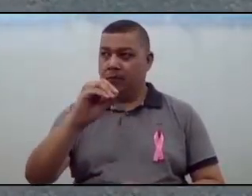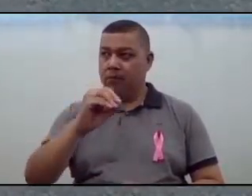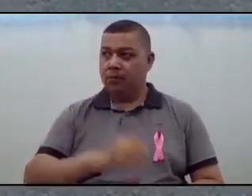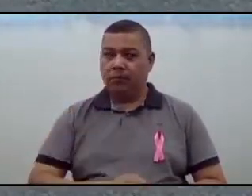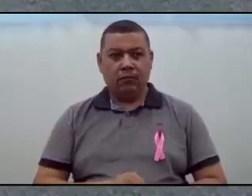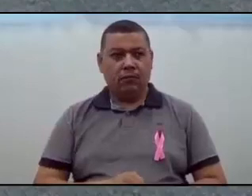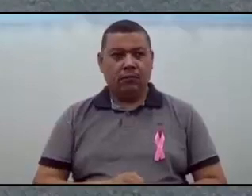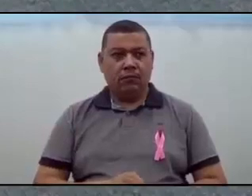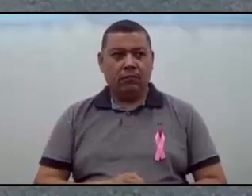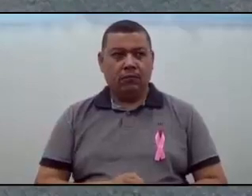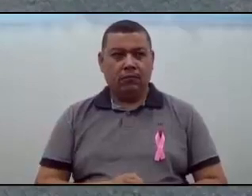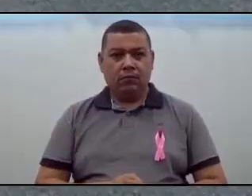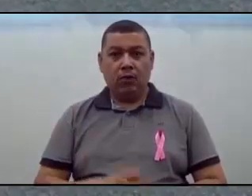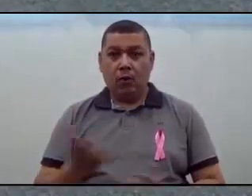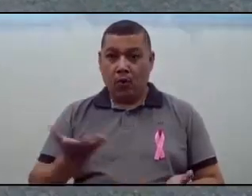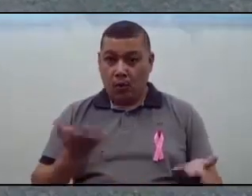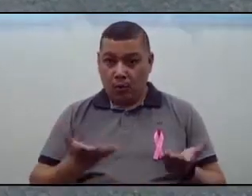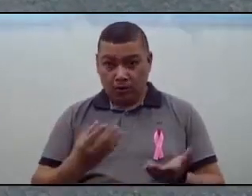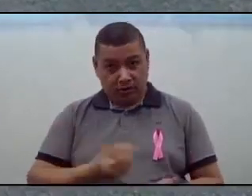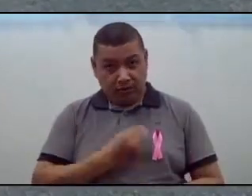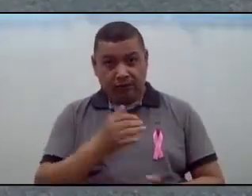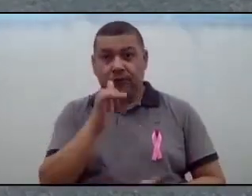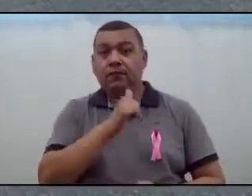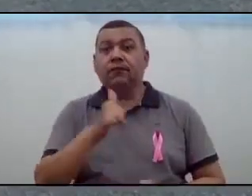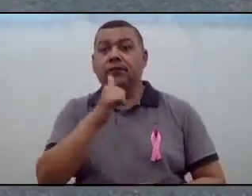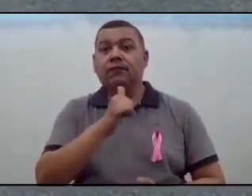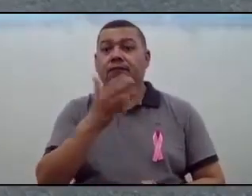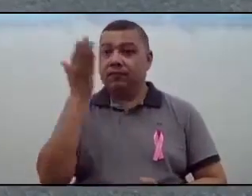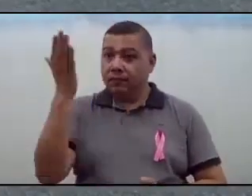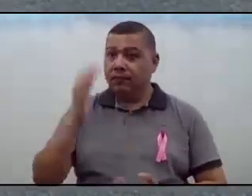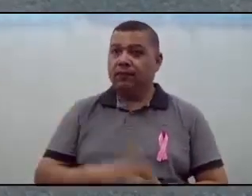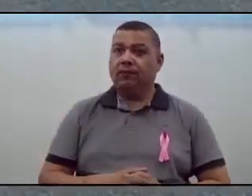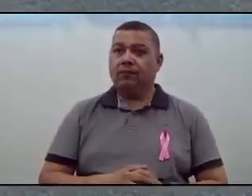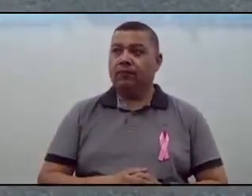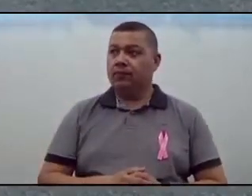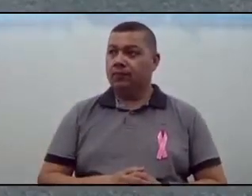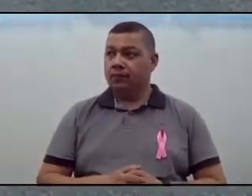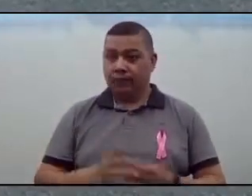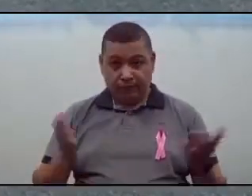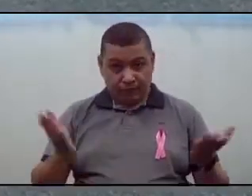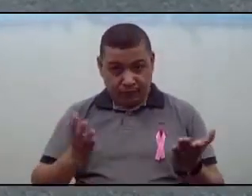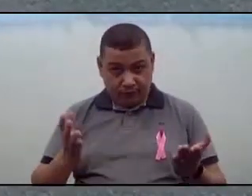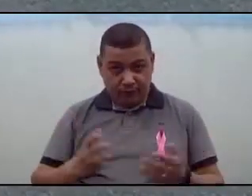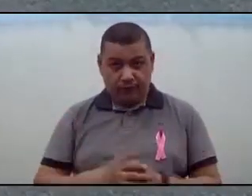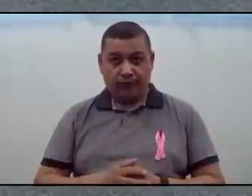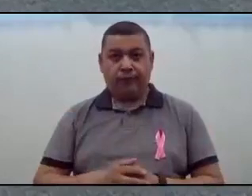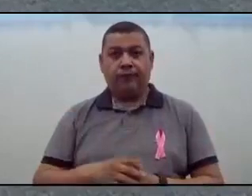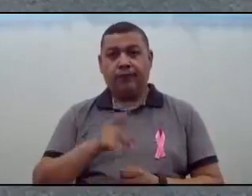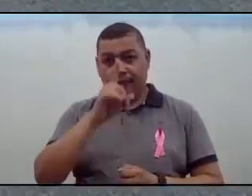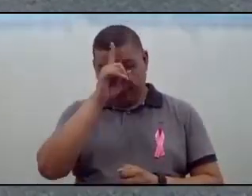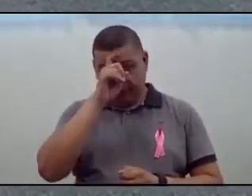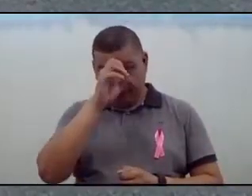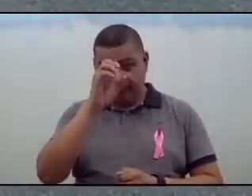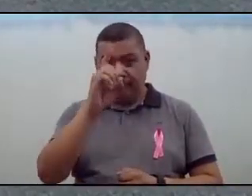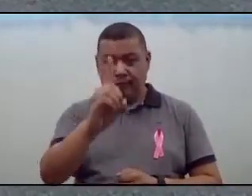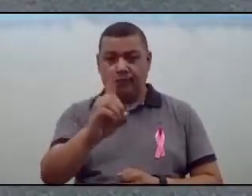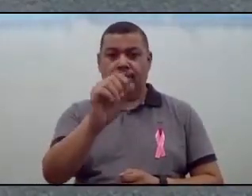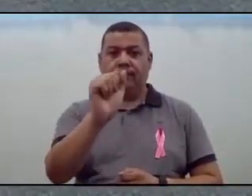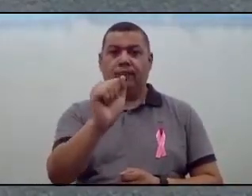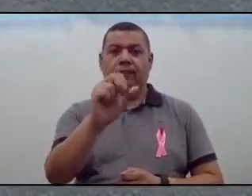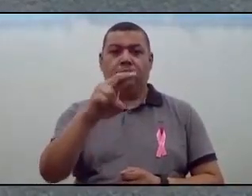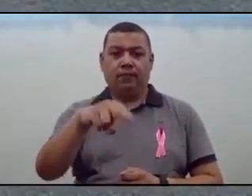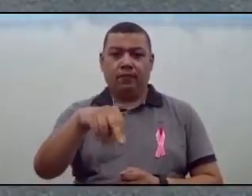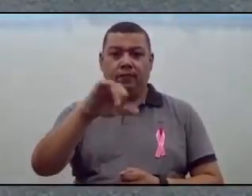acontecer. E hoje o São Daniel Comboni está sendo conduzido pelas DACO. E lembrar